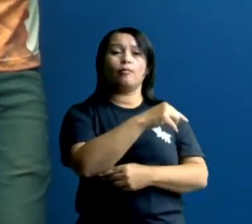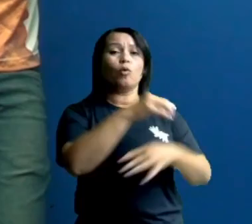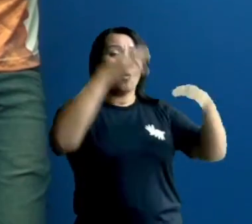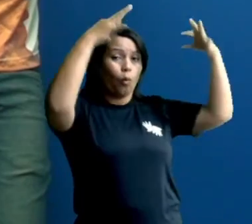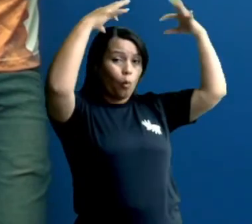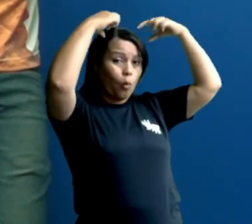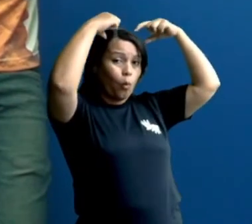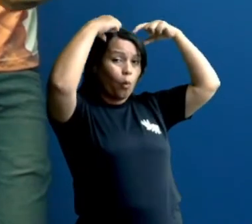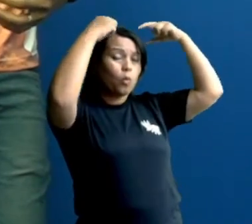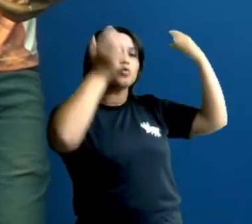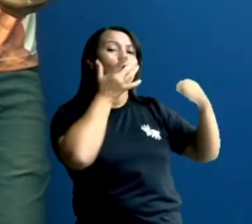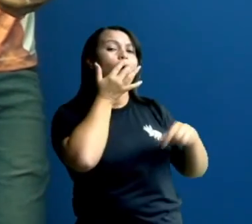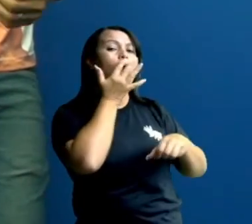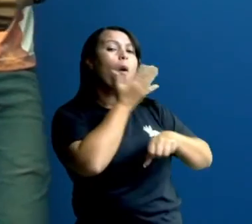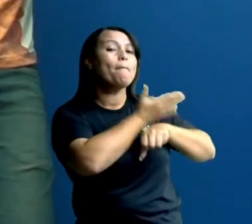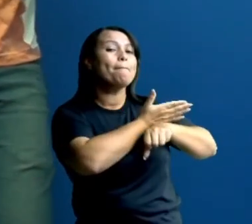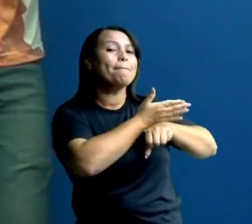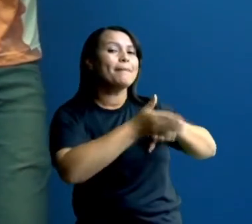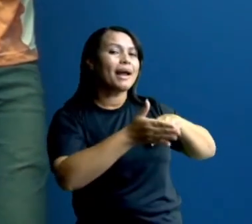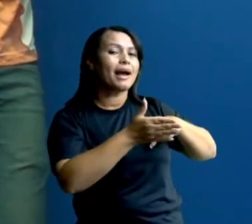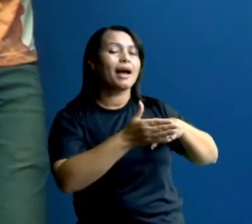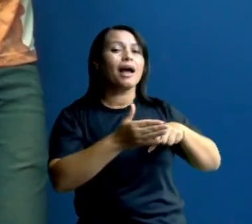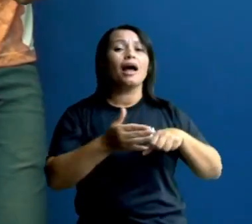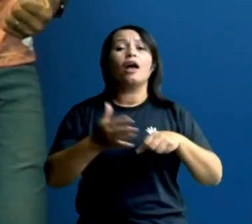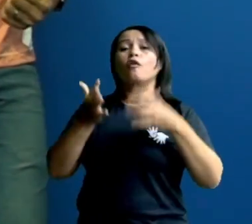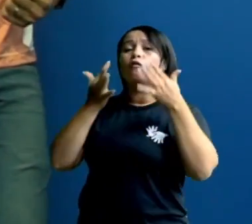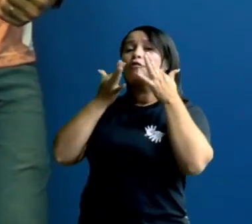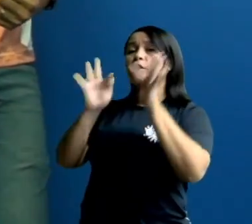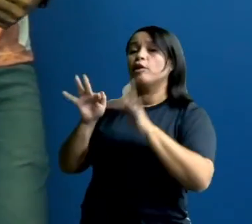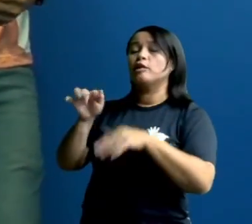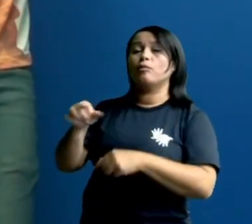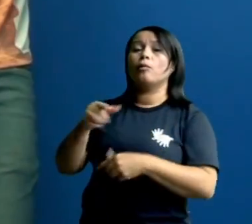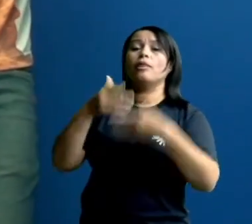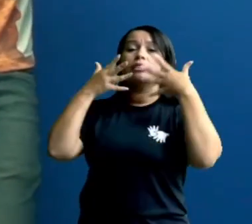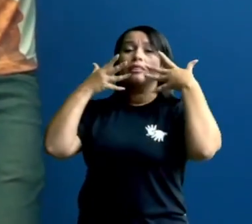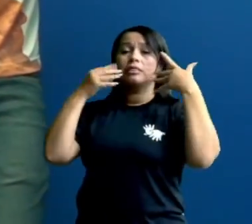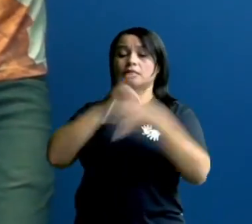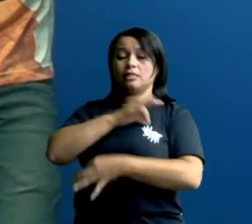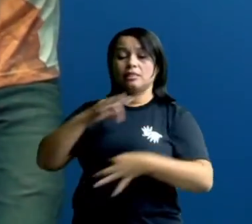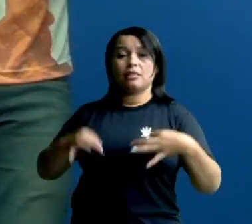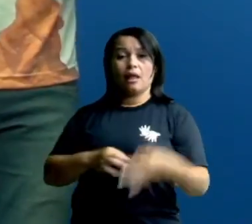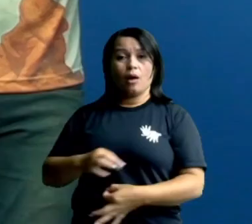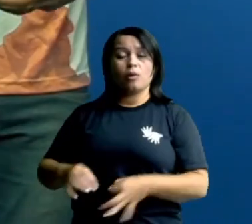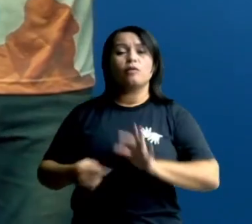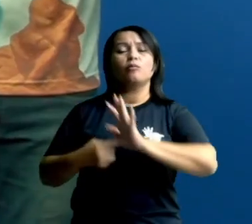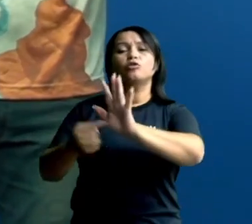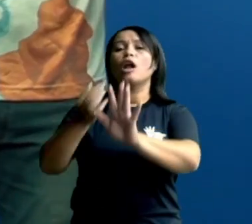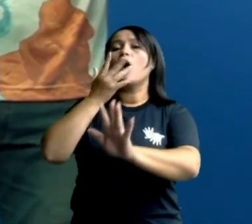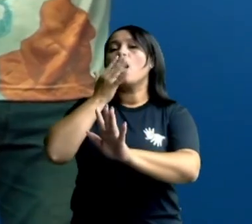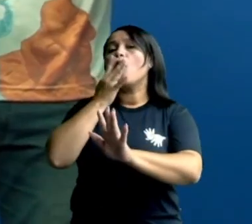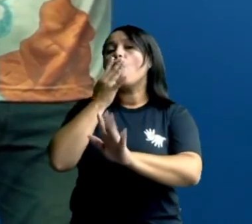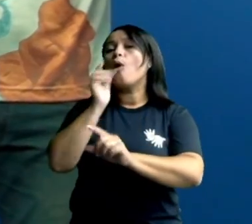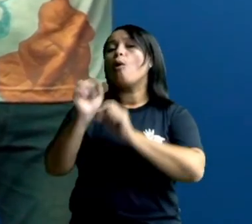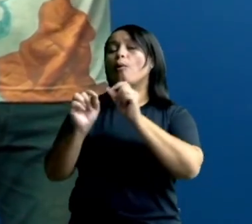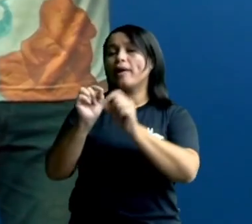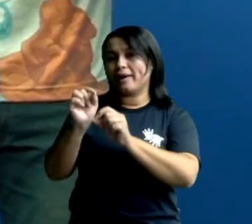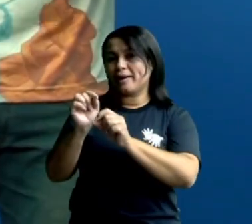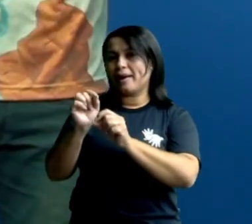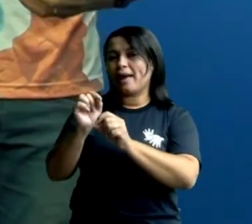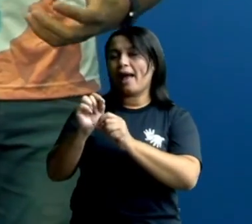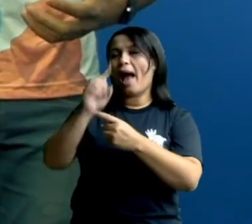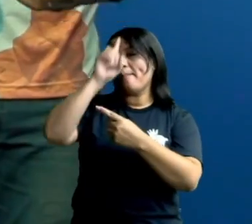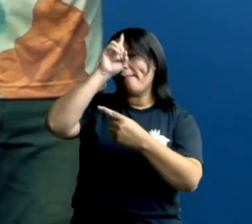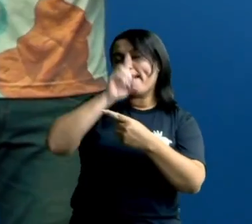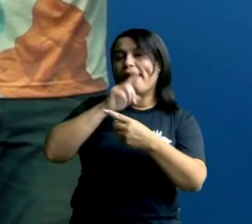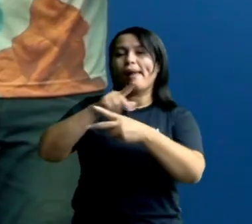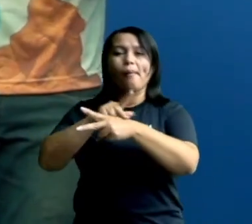apresentar uma coloração esbranquiçada. O fenótipo da onça pintada foi apresentar essa coloração toda